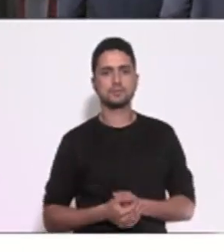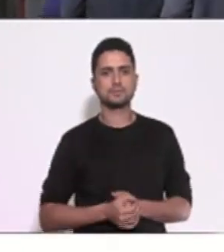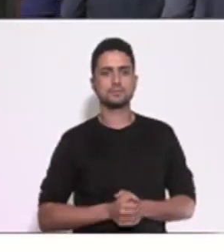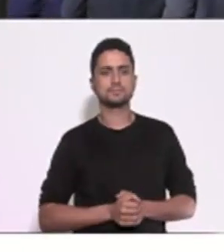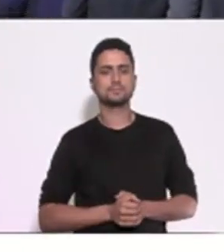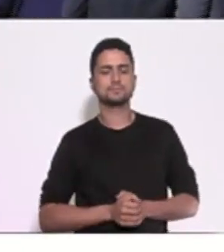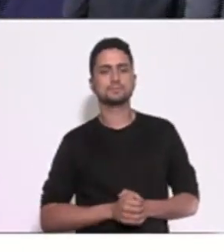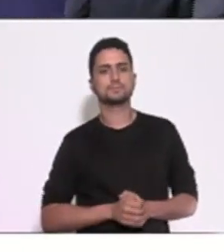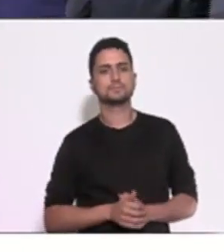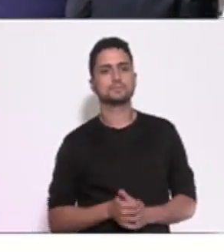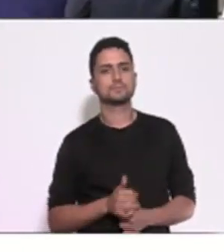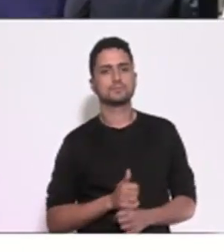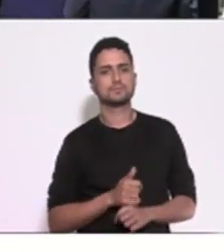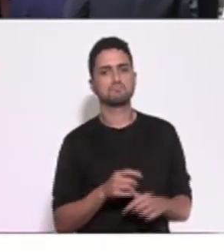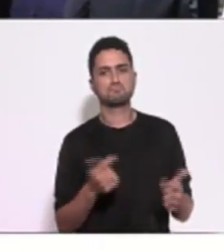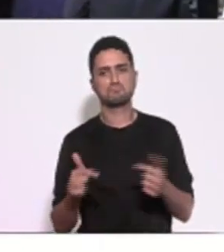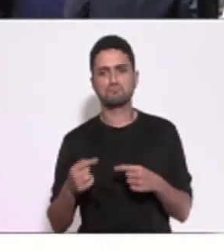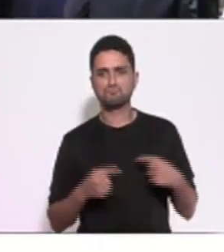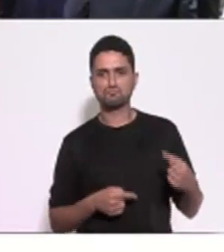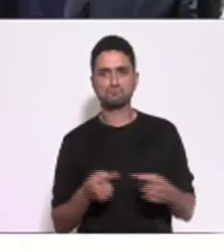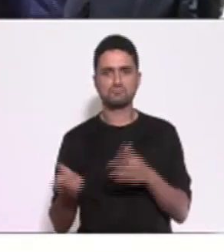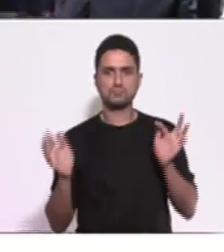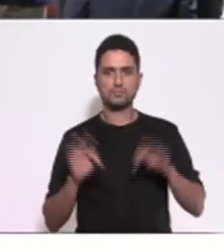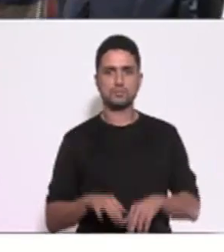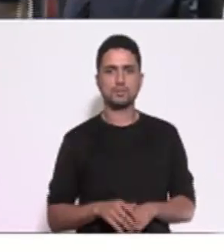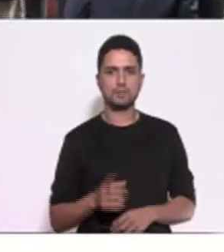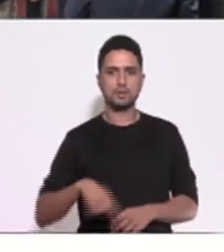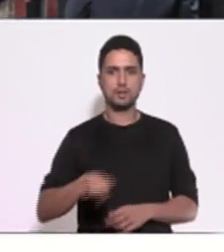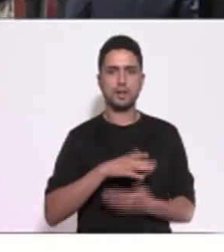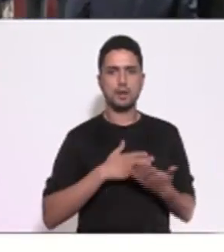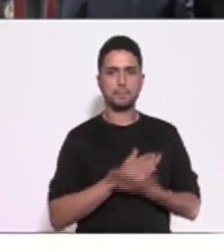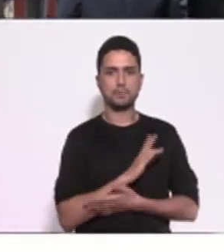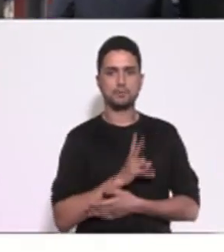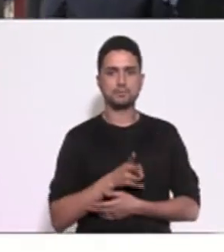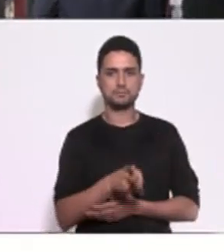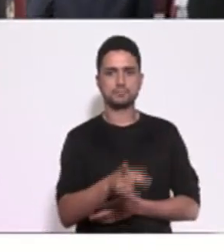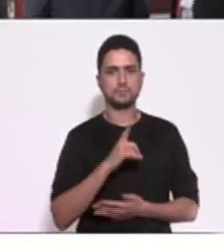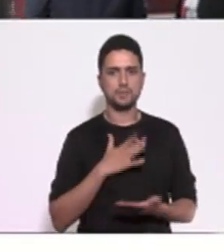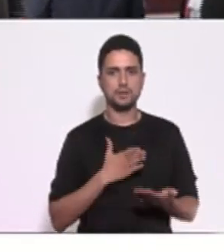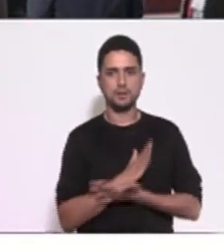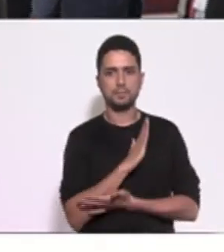Não havendo quem queira discutir, encerra a discussão. Em votação, os senhores que aprovam nisso como estão. Aprovado